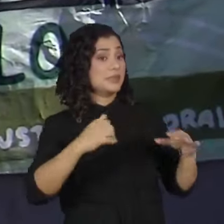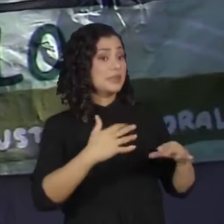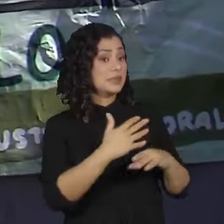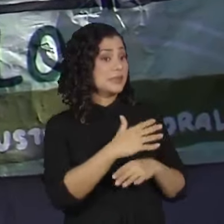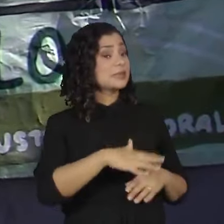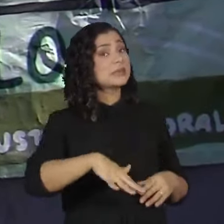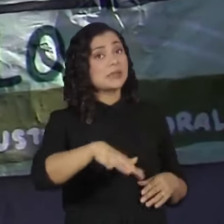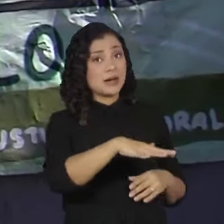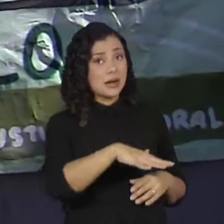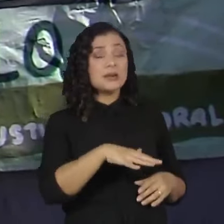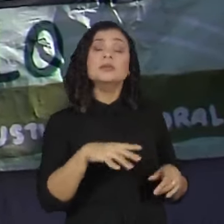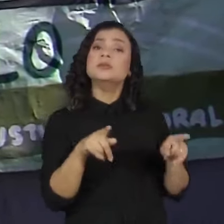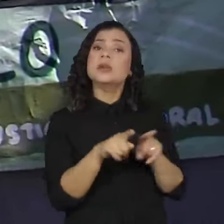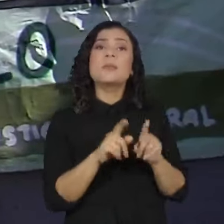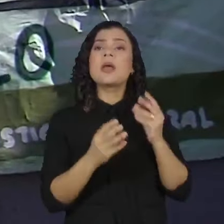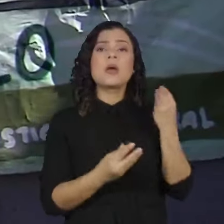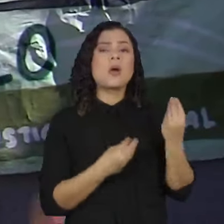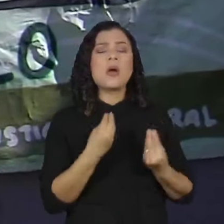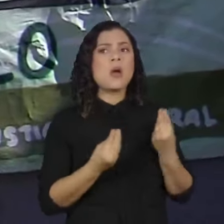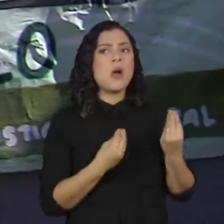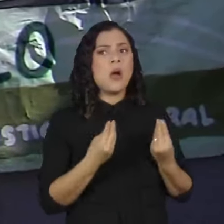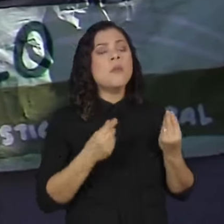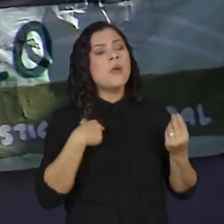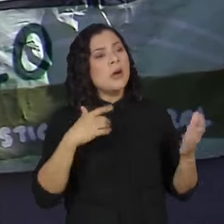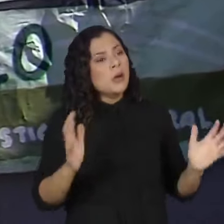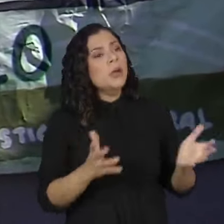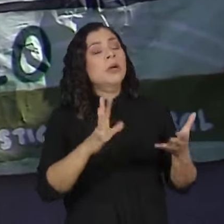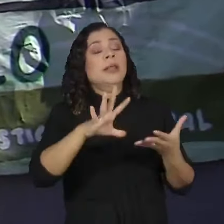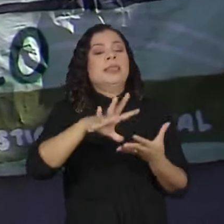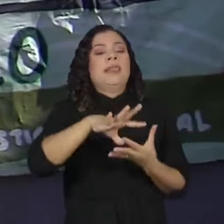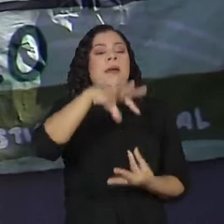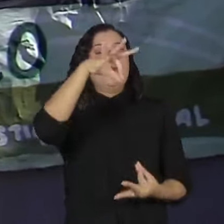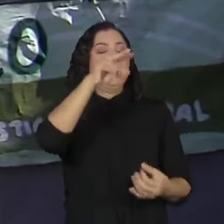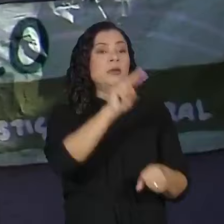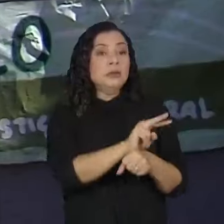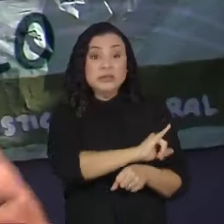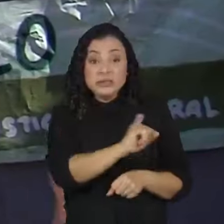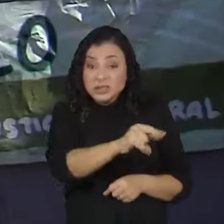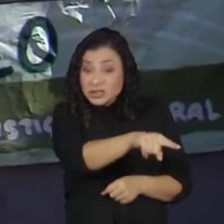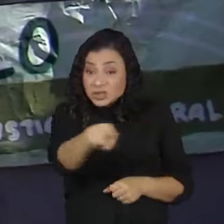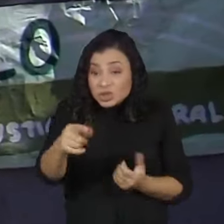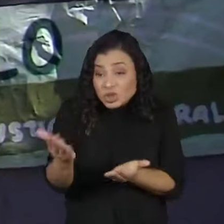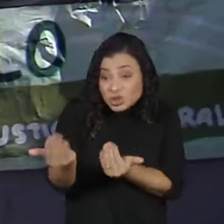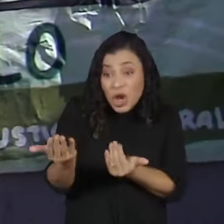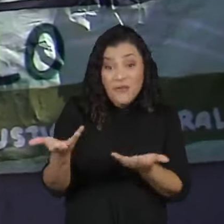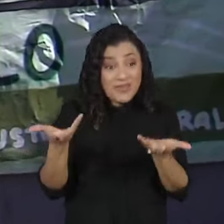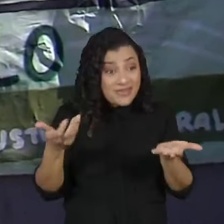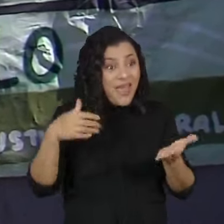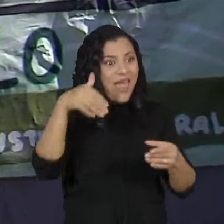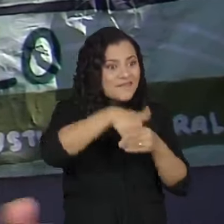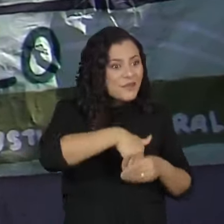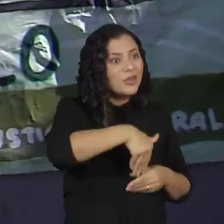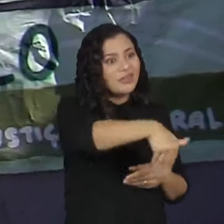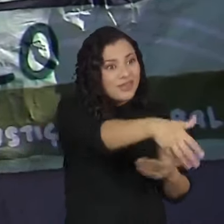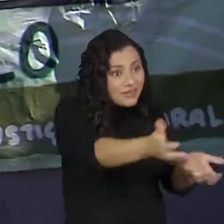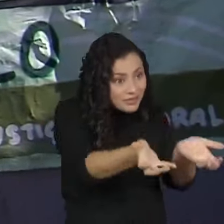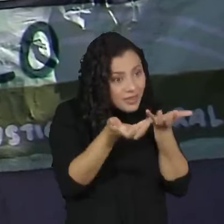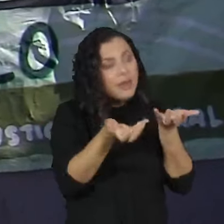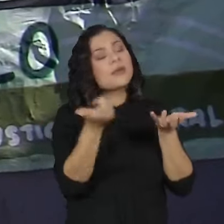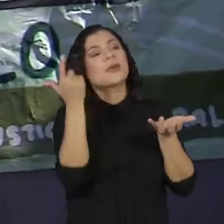e também sobre o processo que isso tem no fortalecimento da Democracia quanto mais jovens tirando título e participando e do processo eleitoral Mas